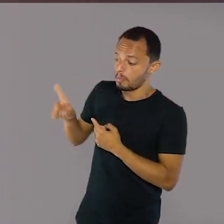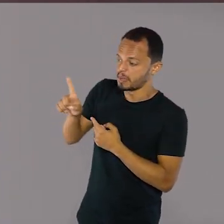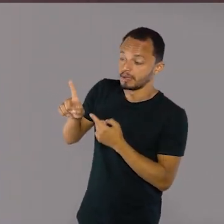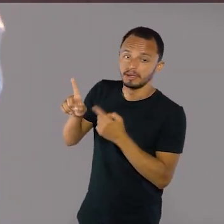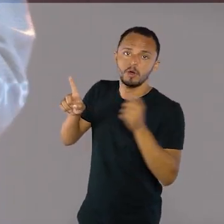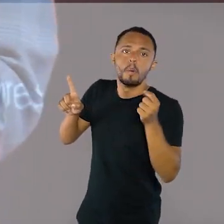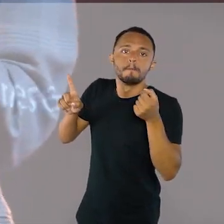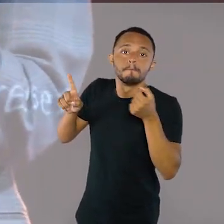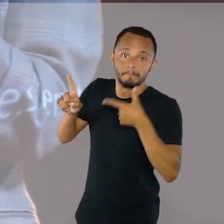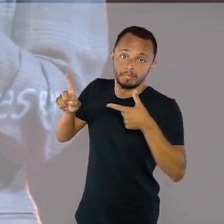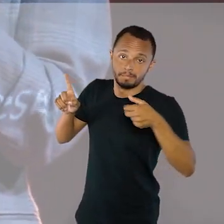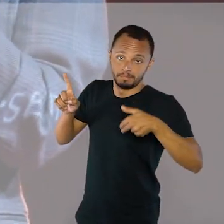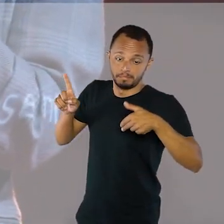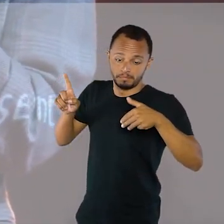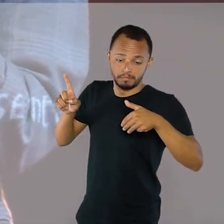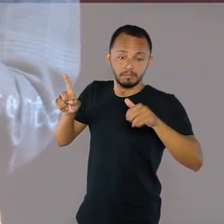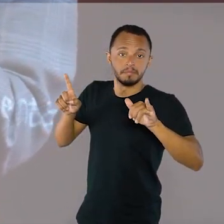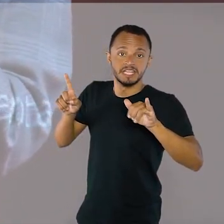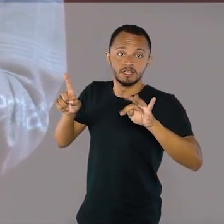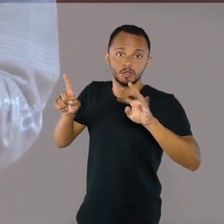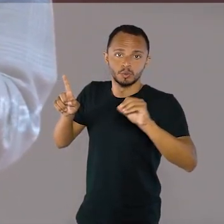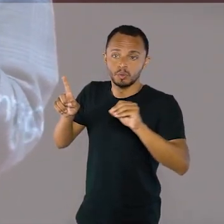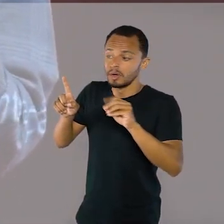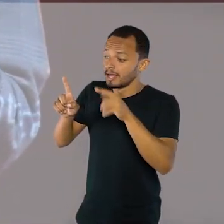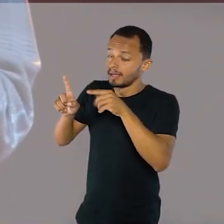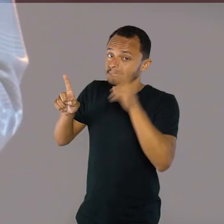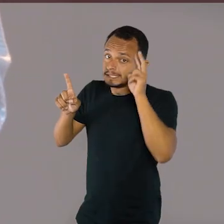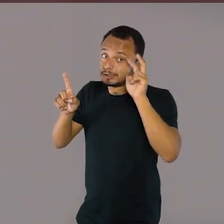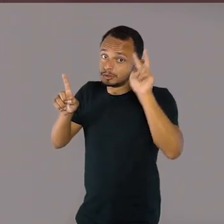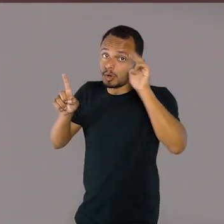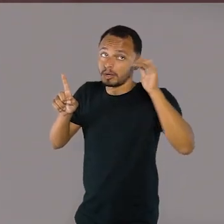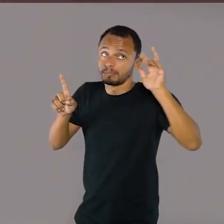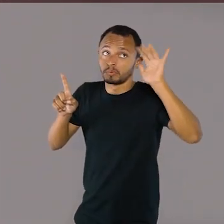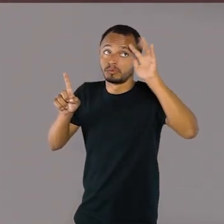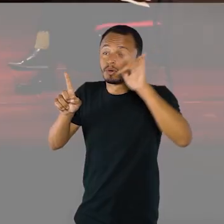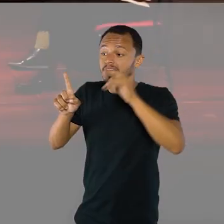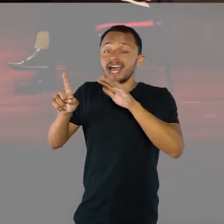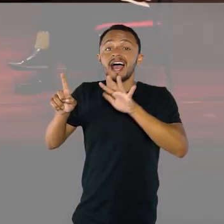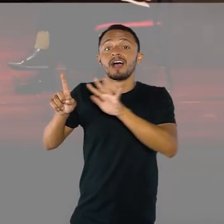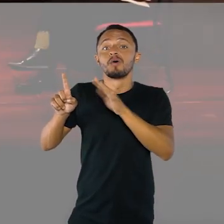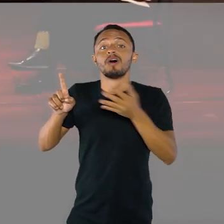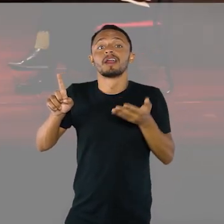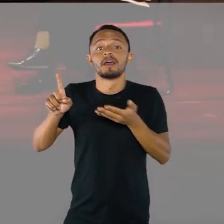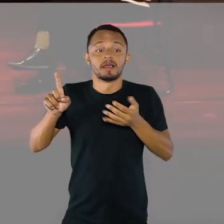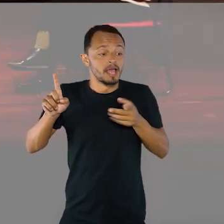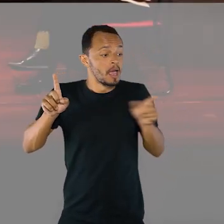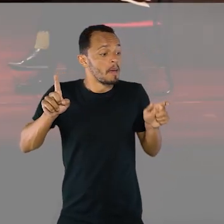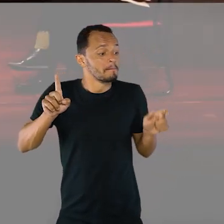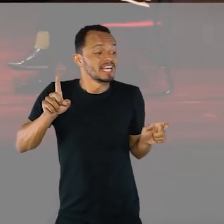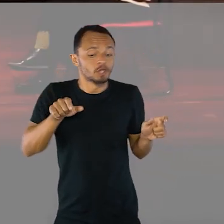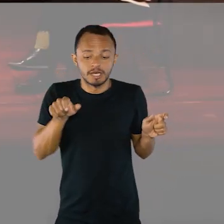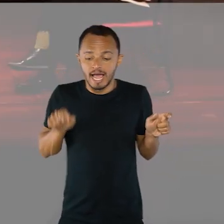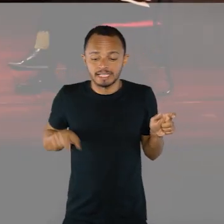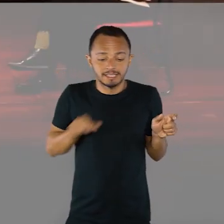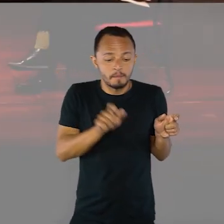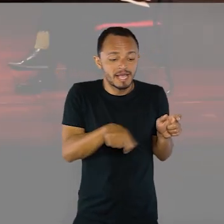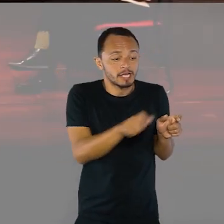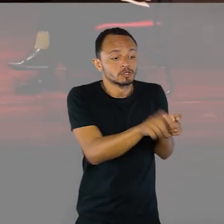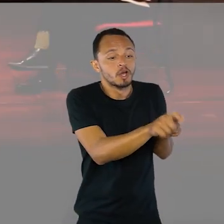deixado de lado pela historiografia, recuperar esses rostos, recuperar esses personagens, é um pouco do que a gente tenta